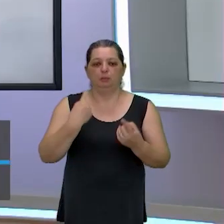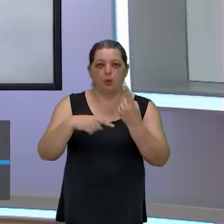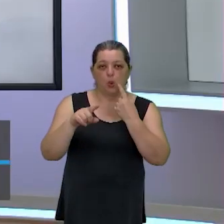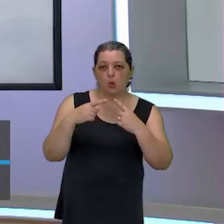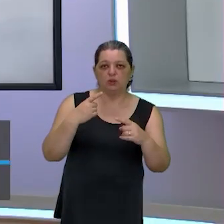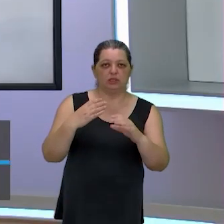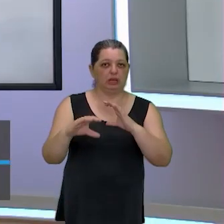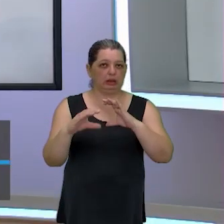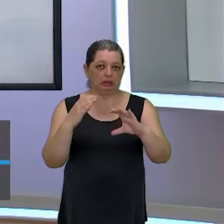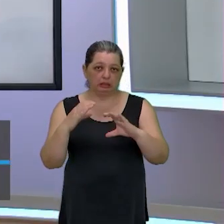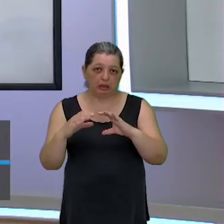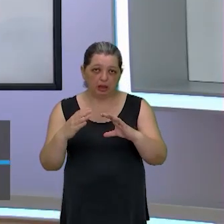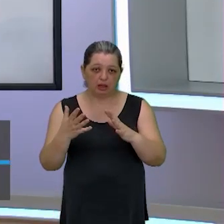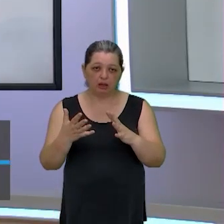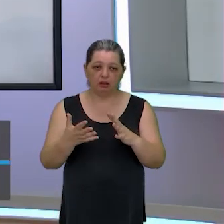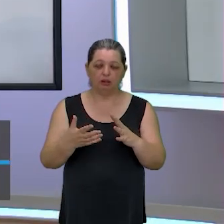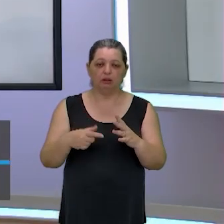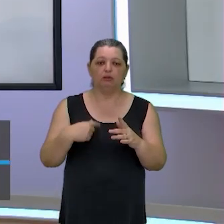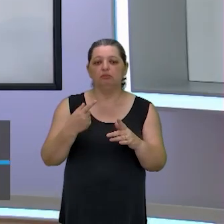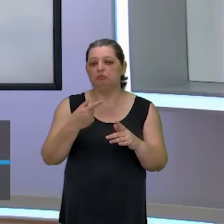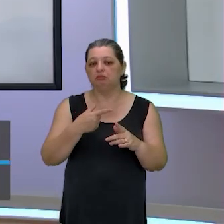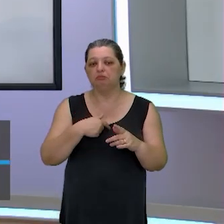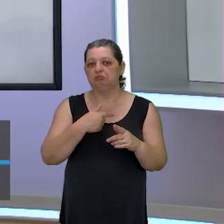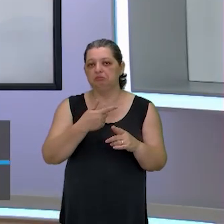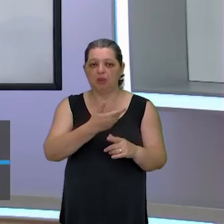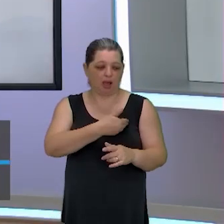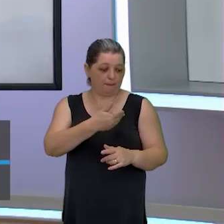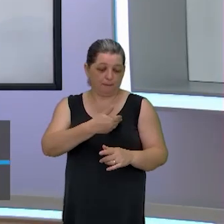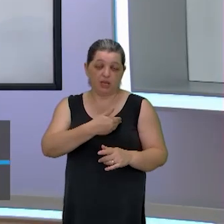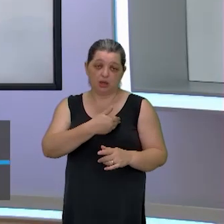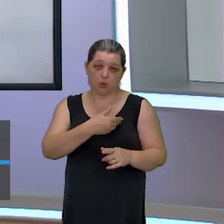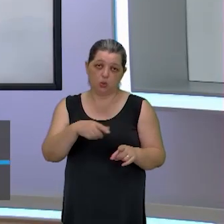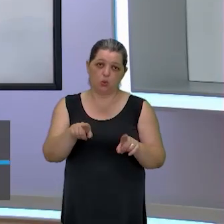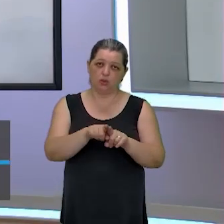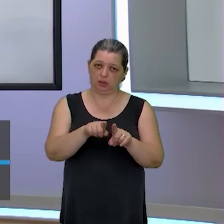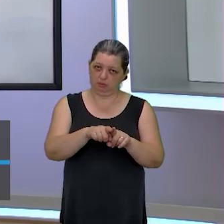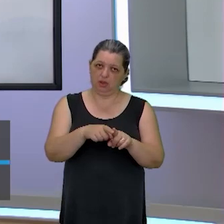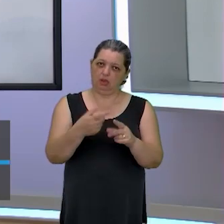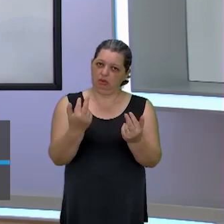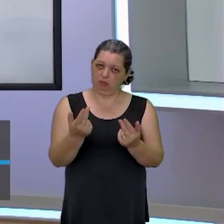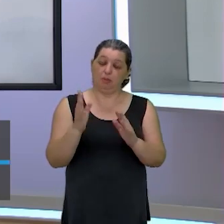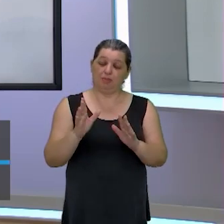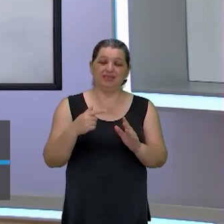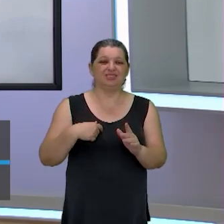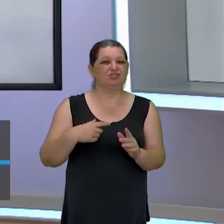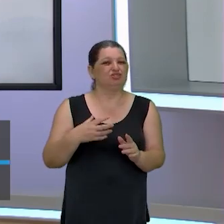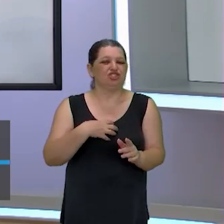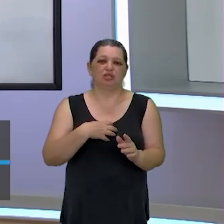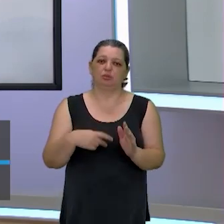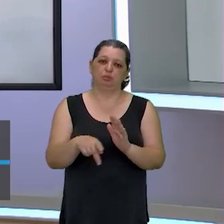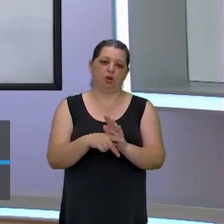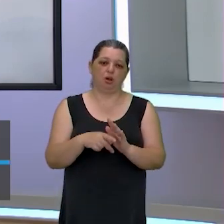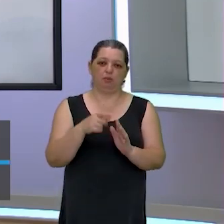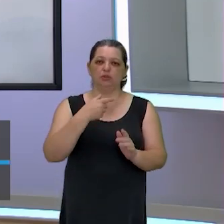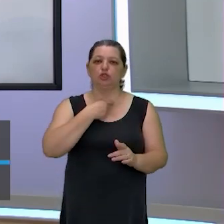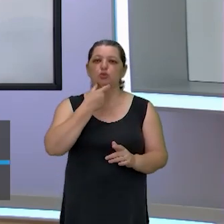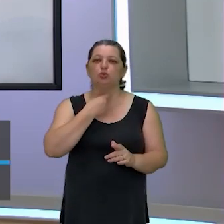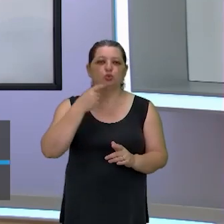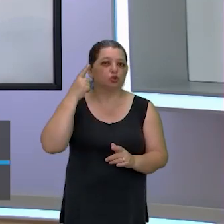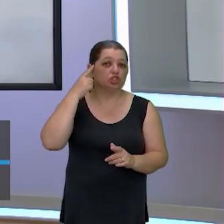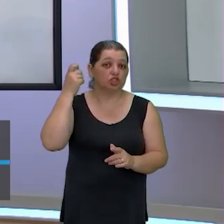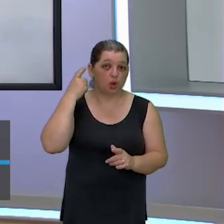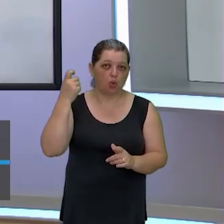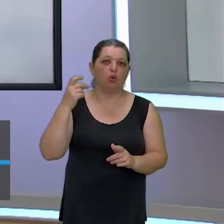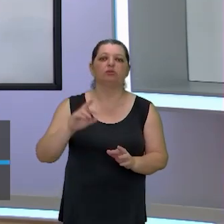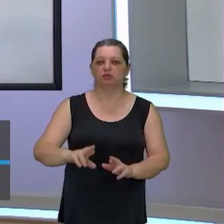mesma música Ah e outra meu amigo meu cantar meu amor fala com um time diferente certo então o